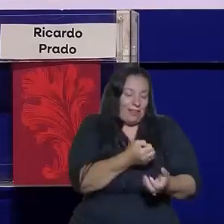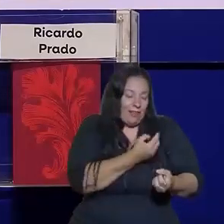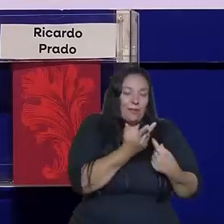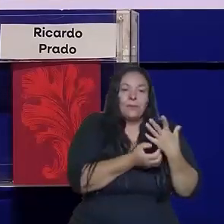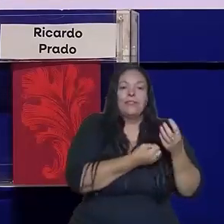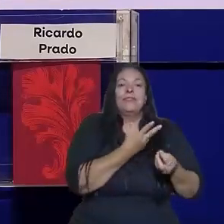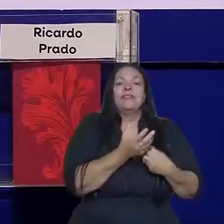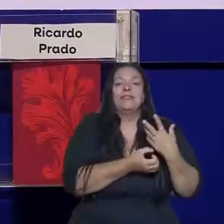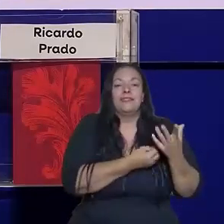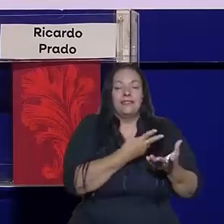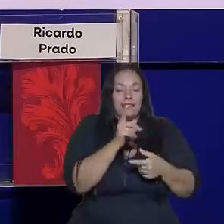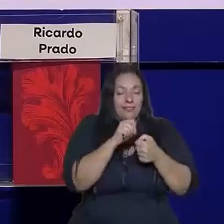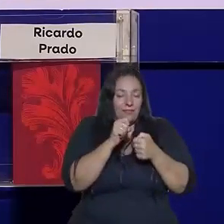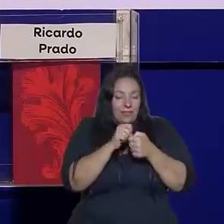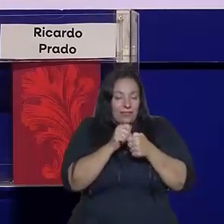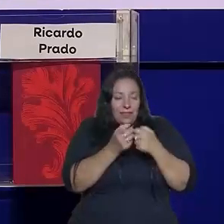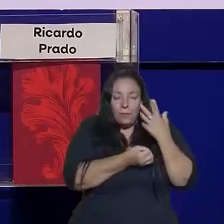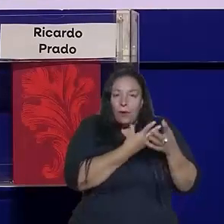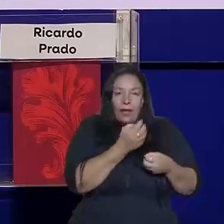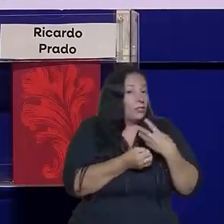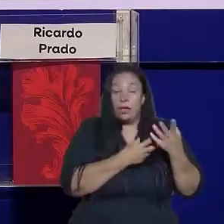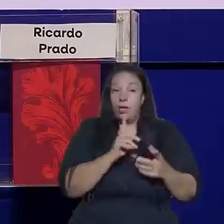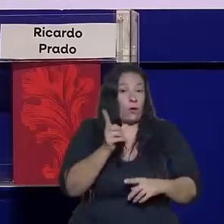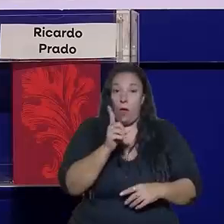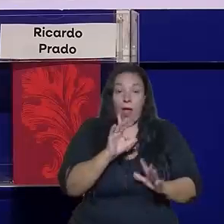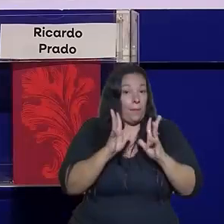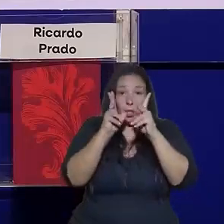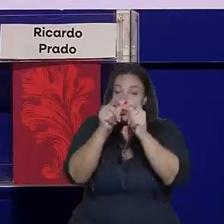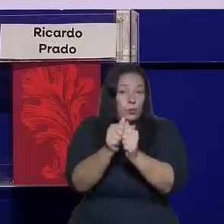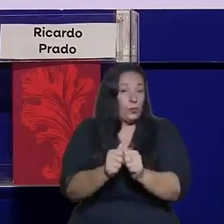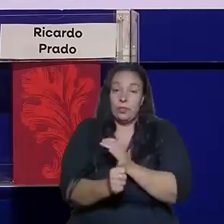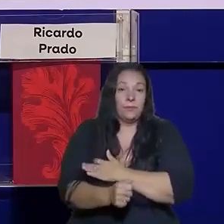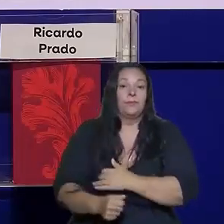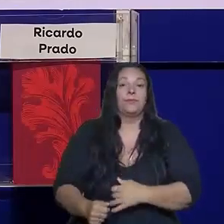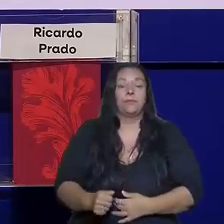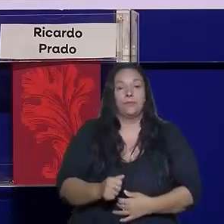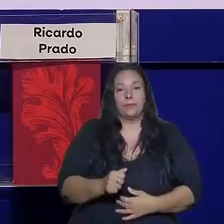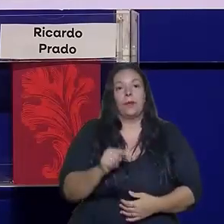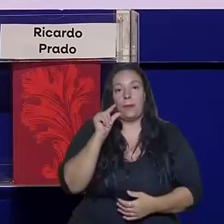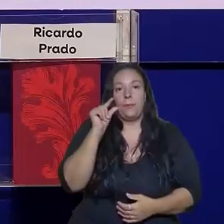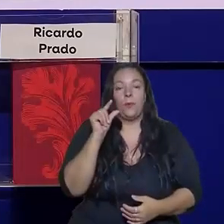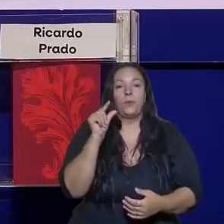poesia, né? Alcançar a poética, não é para todos, não. para alguns,